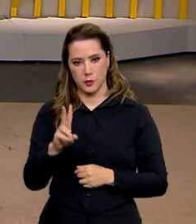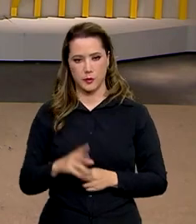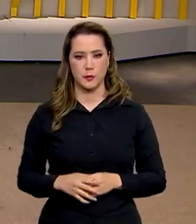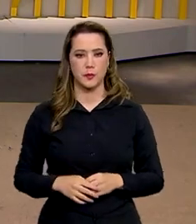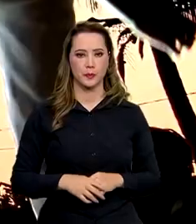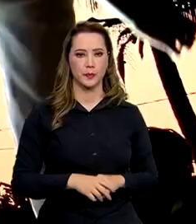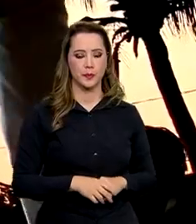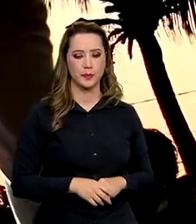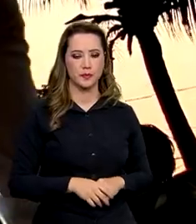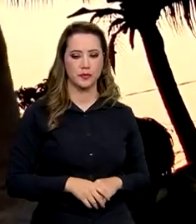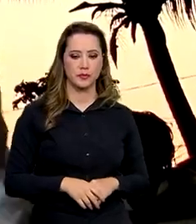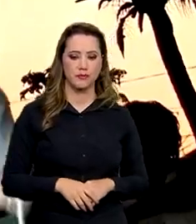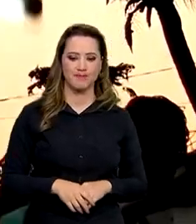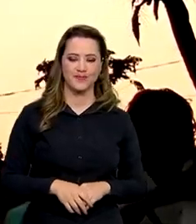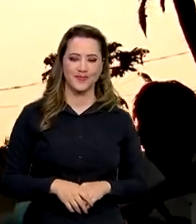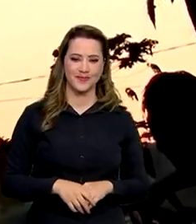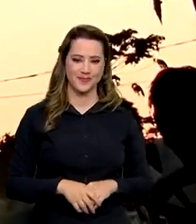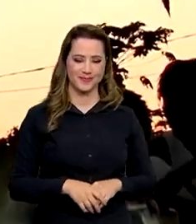Noronha.